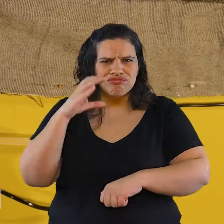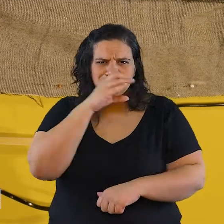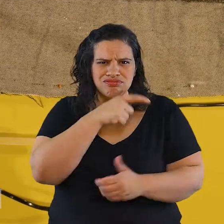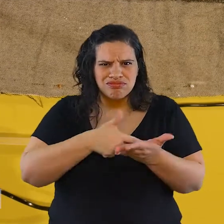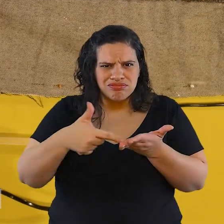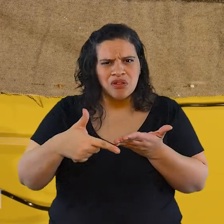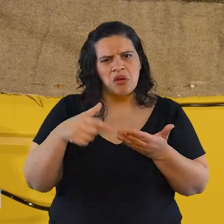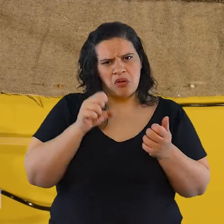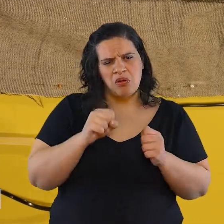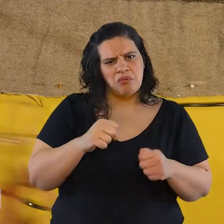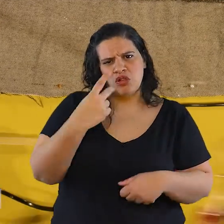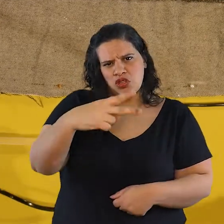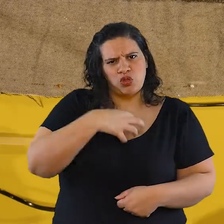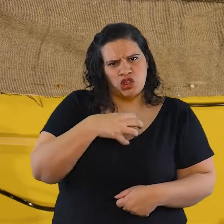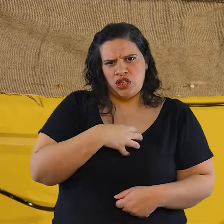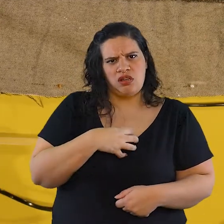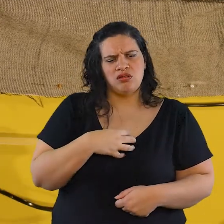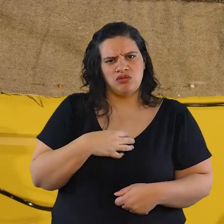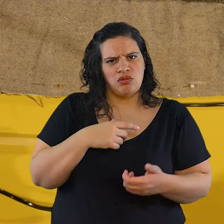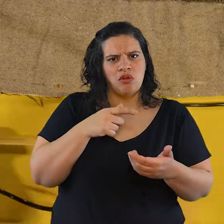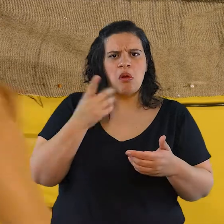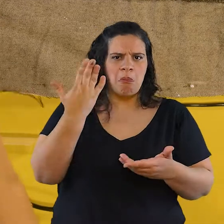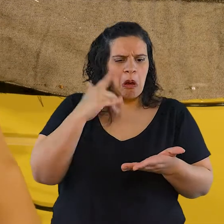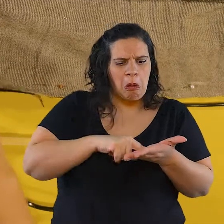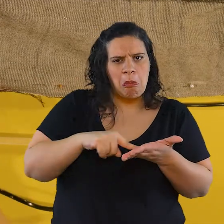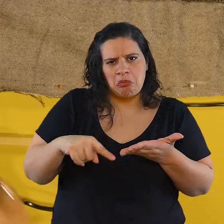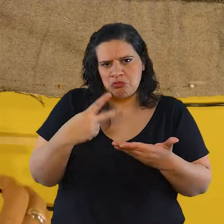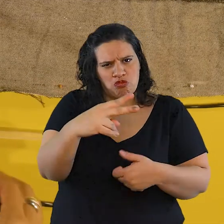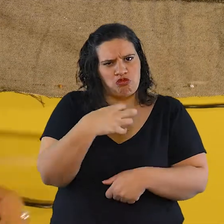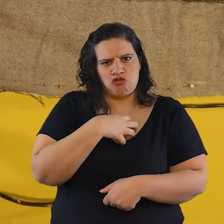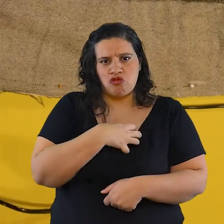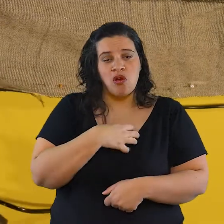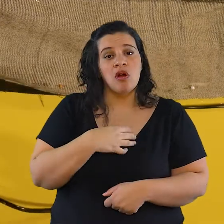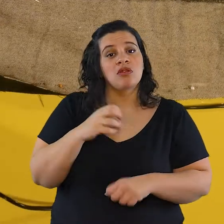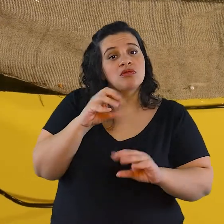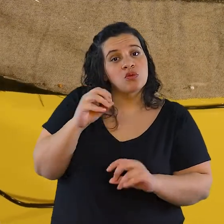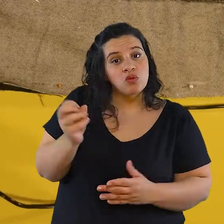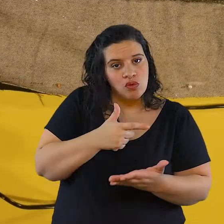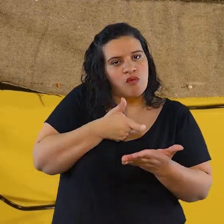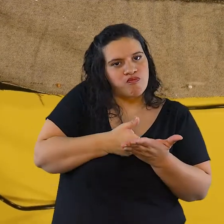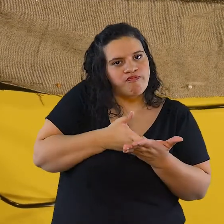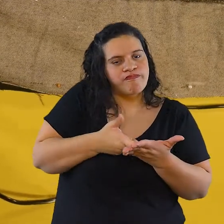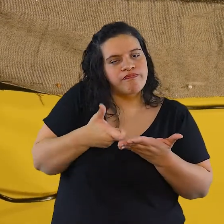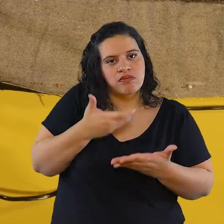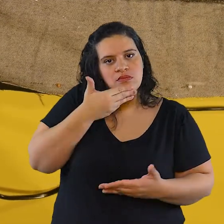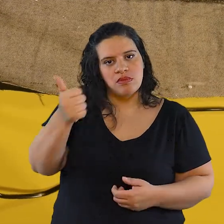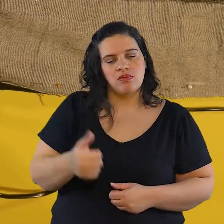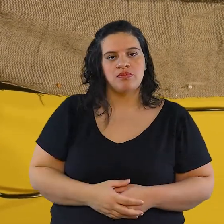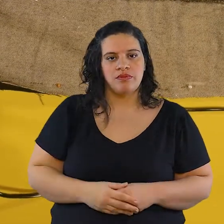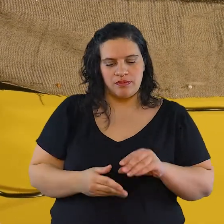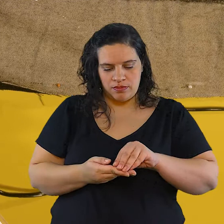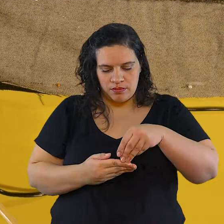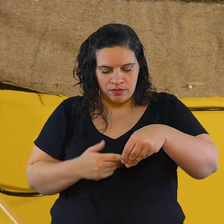tiver prática de usar a cola quente pode fazer do jeito que sabe ou apertando com a mão mesmo. Aqui eu abro mais